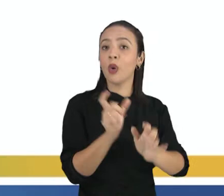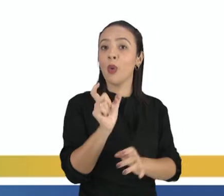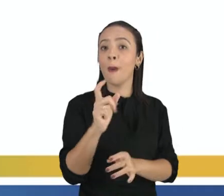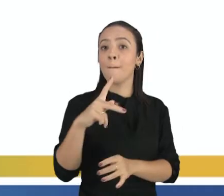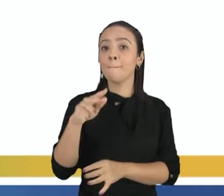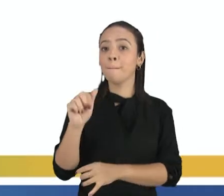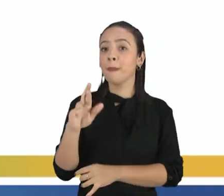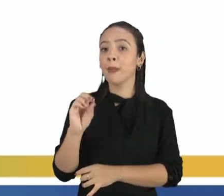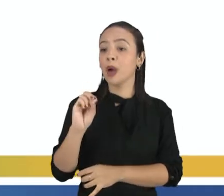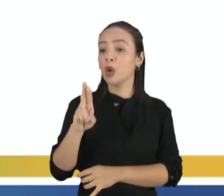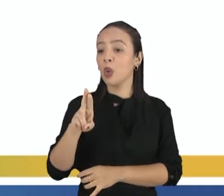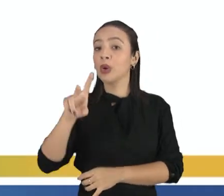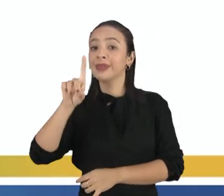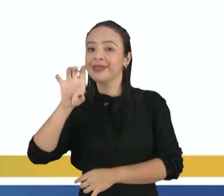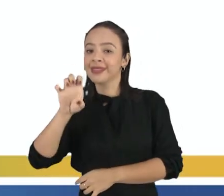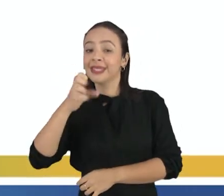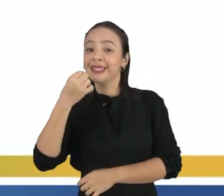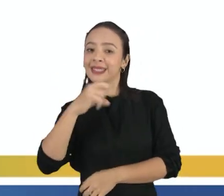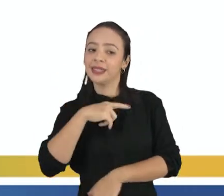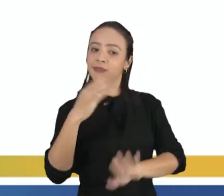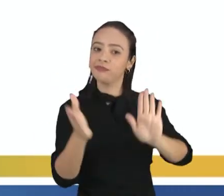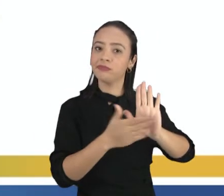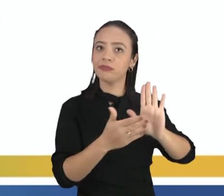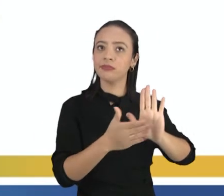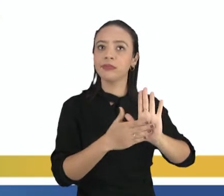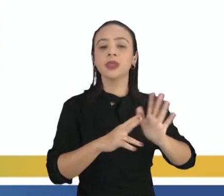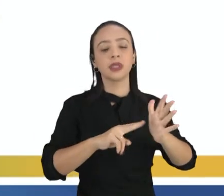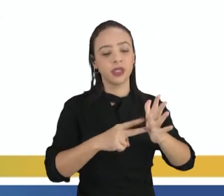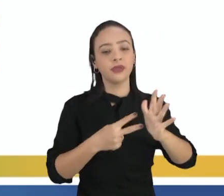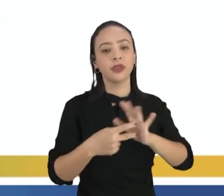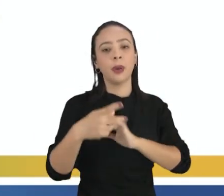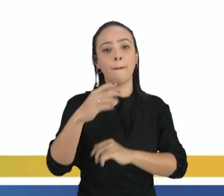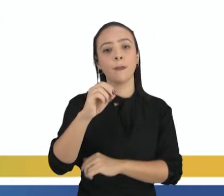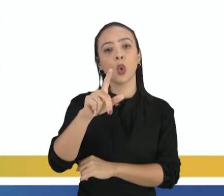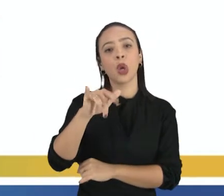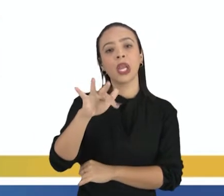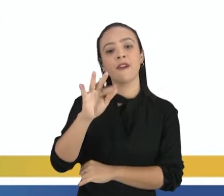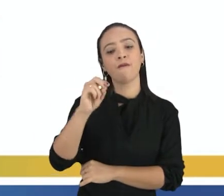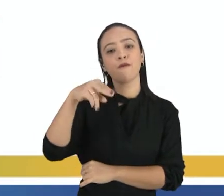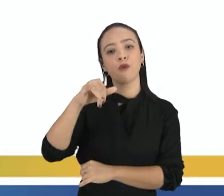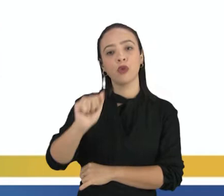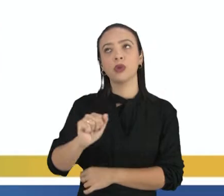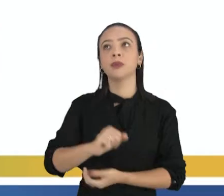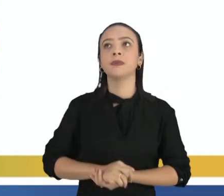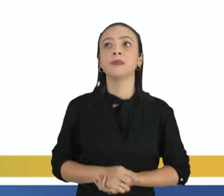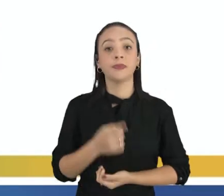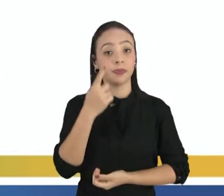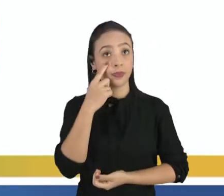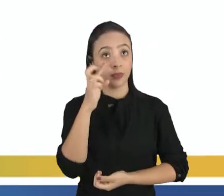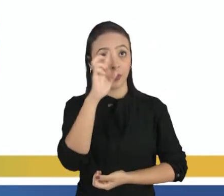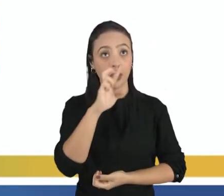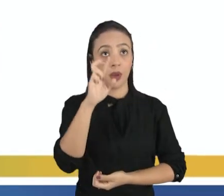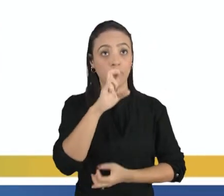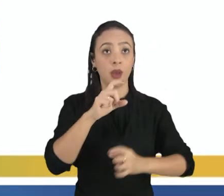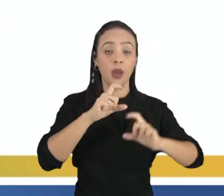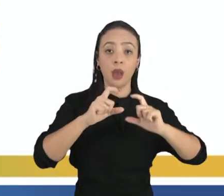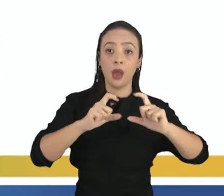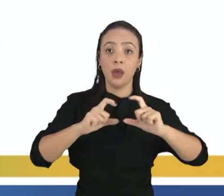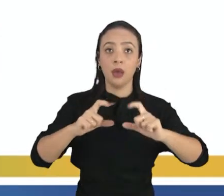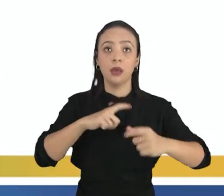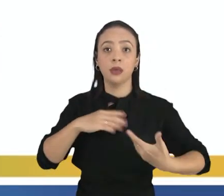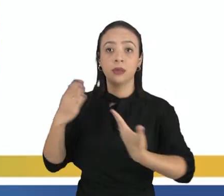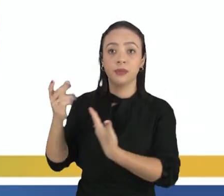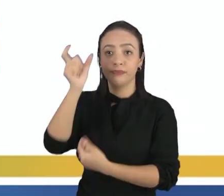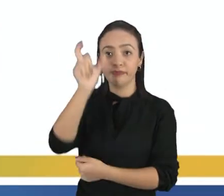um marcador de pressuposição, é um indício de polifonia. Olhem, gente, essa tirinha também, né? Nós temos aí a